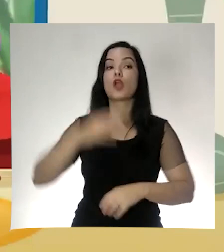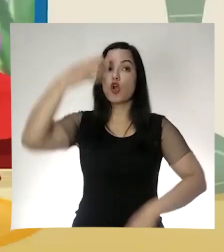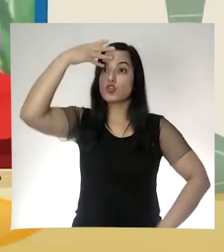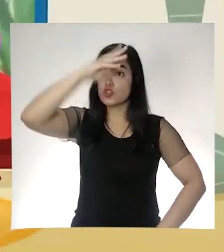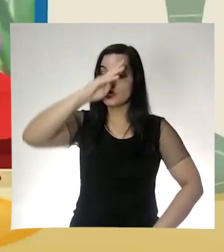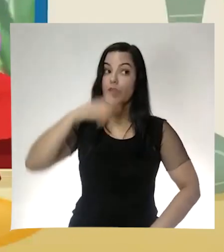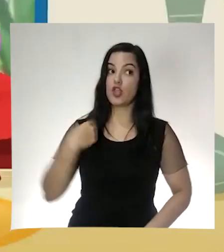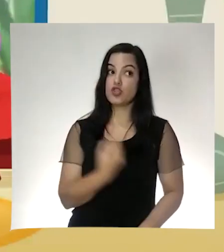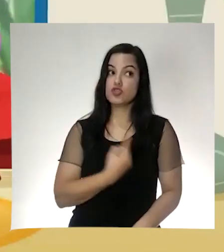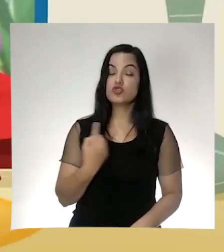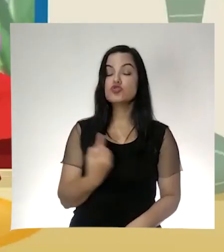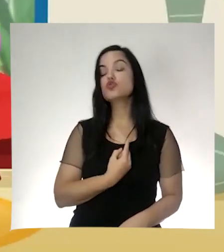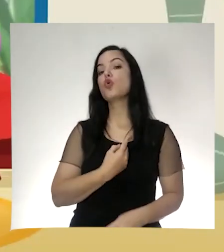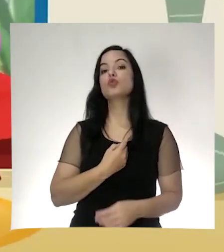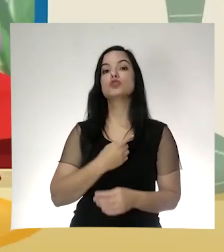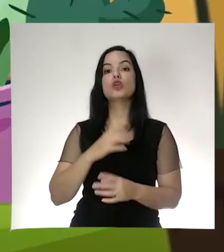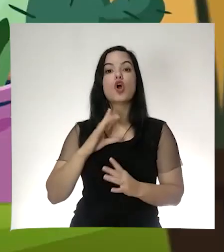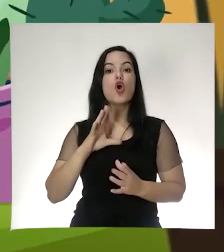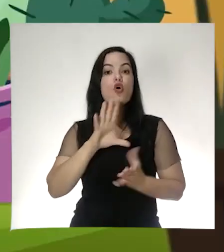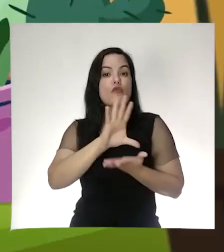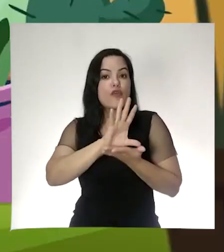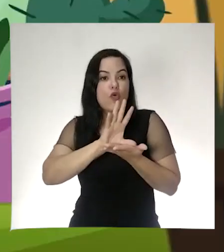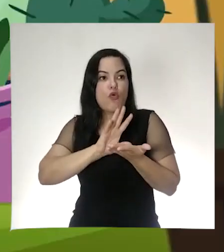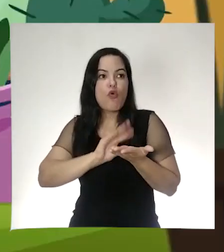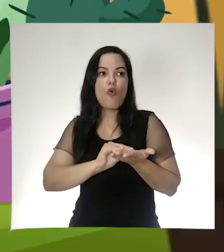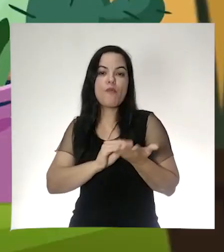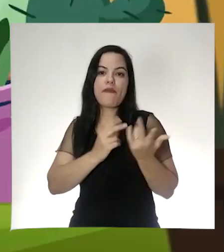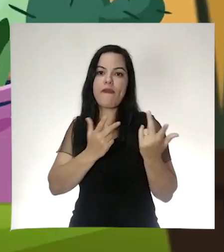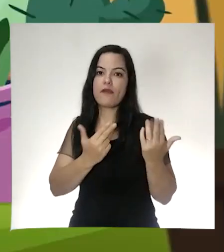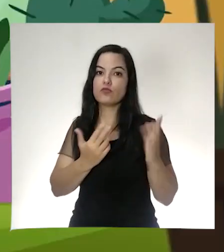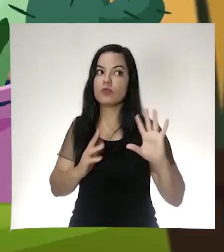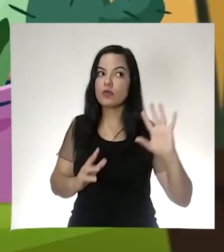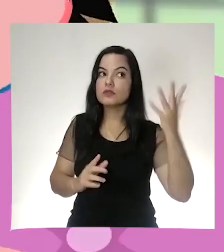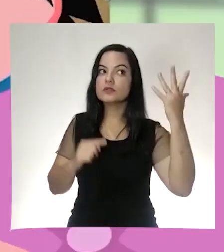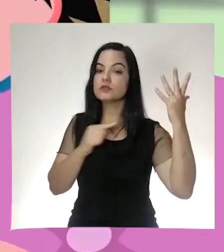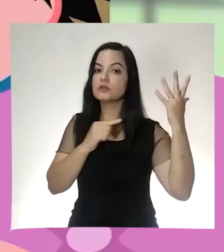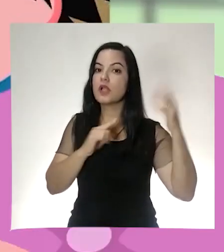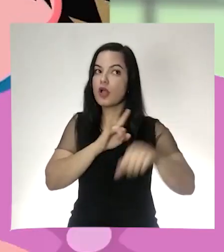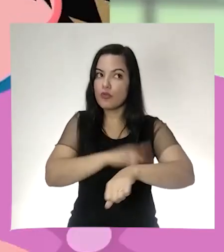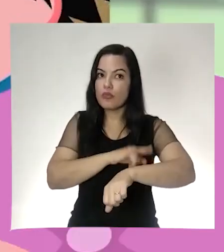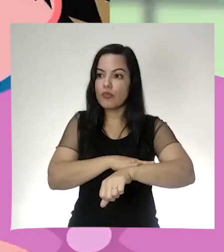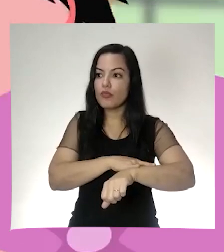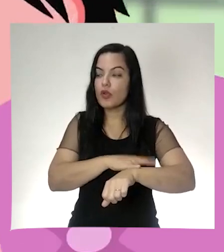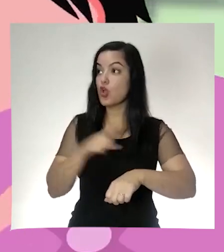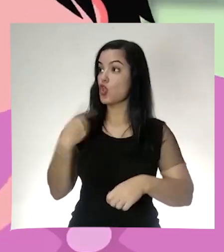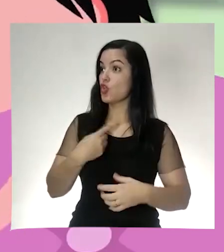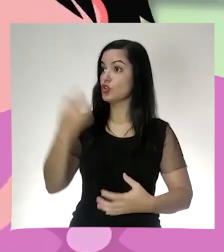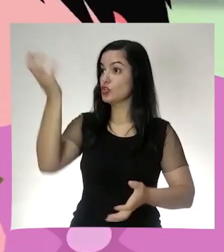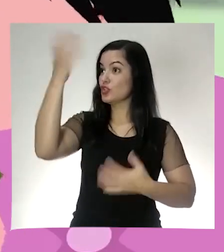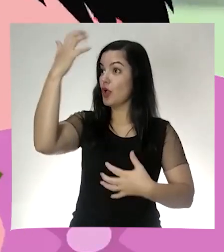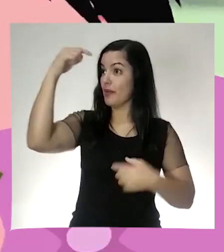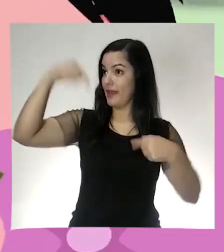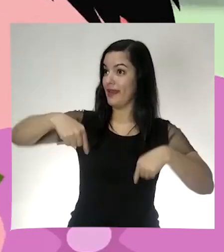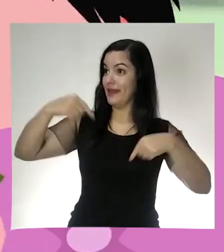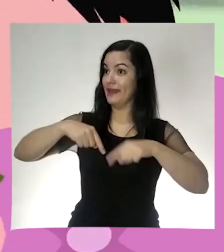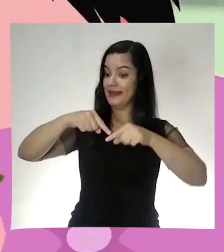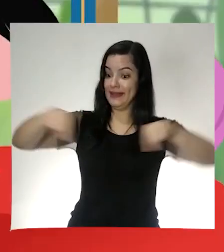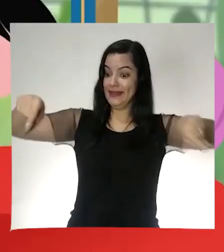vai imitar o que acabou de acontecer no banheiro. Entendido? Vamos tomar banho na sala?